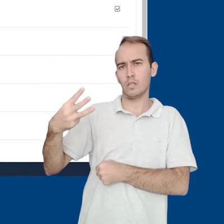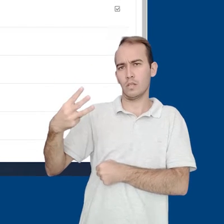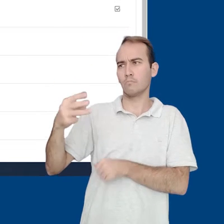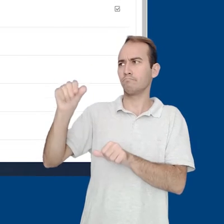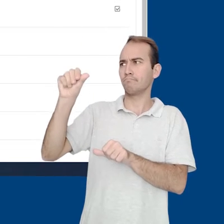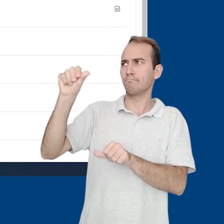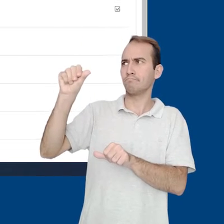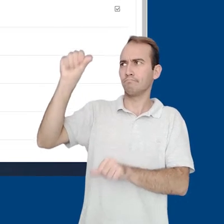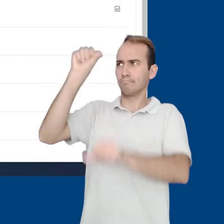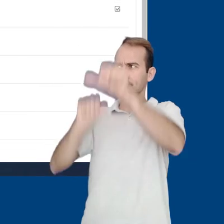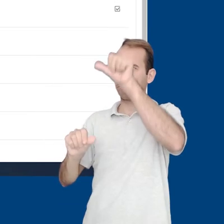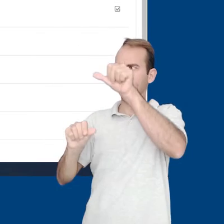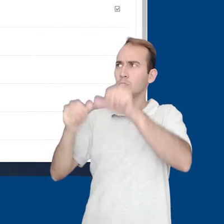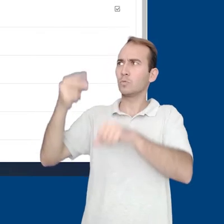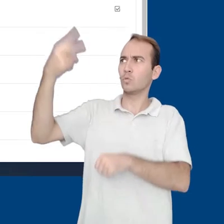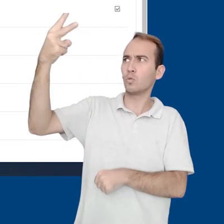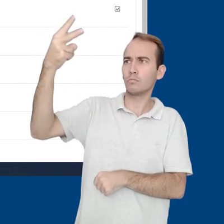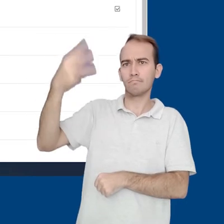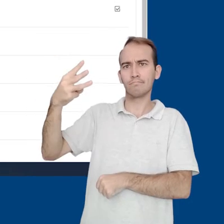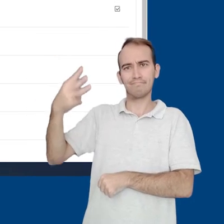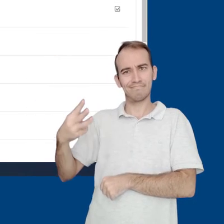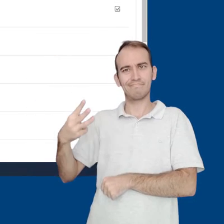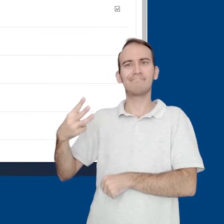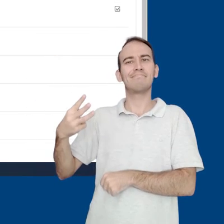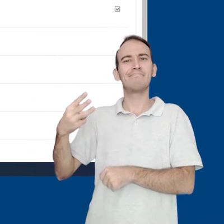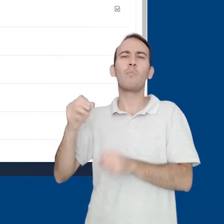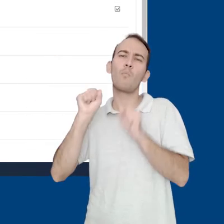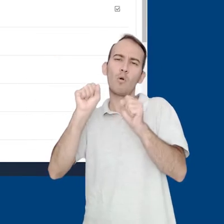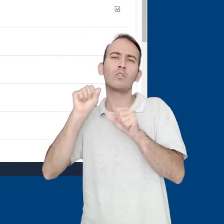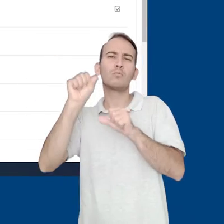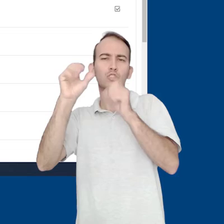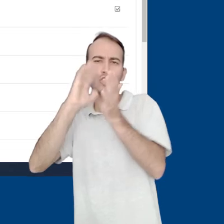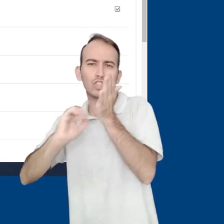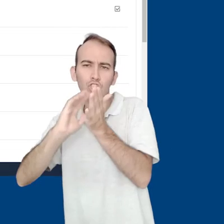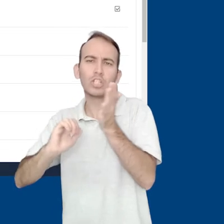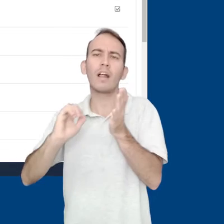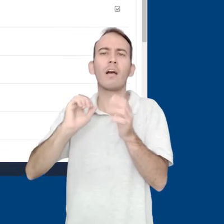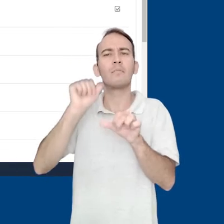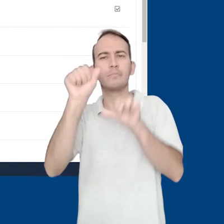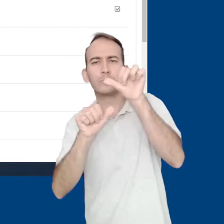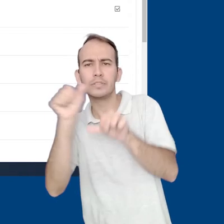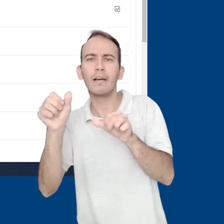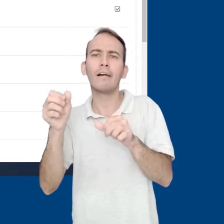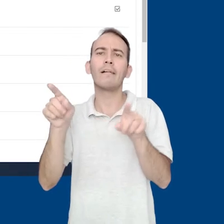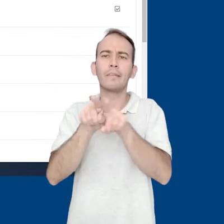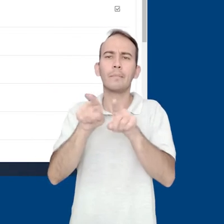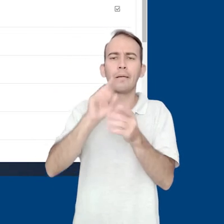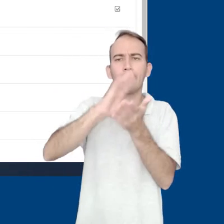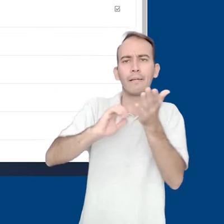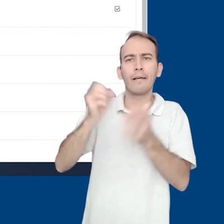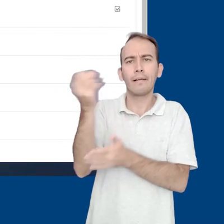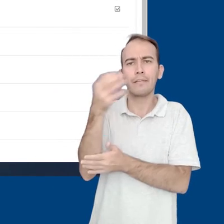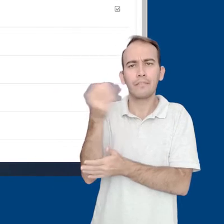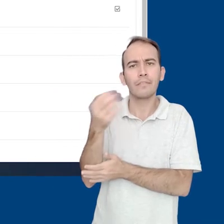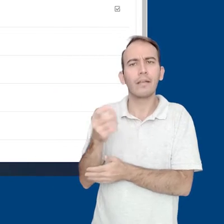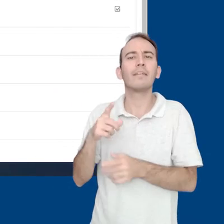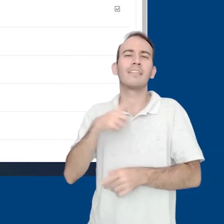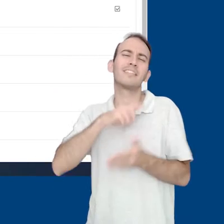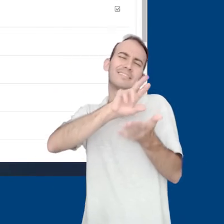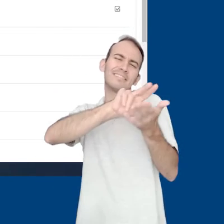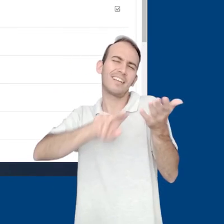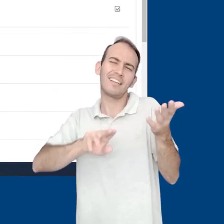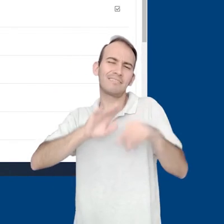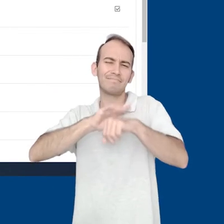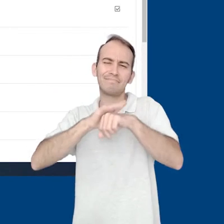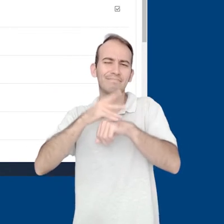inserir recursos ou atividades novas. Então, como é feita a ativação do modo de edição? Vocês podem ver no